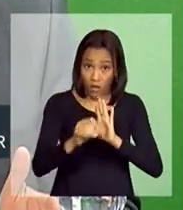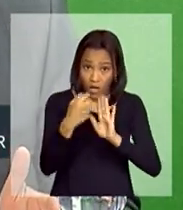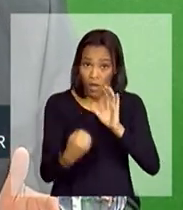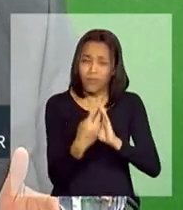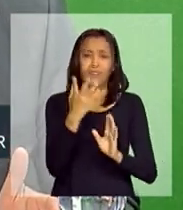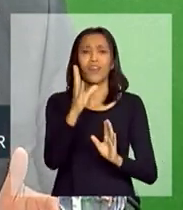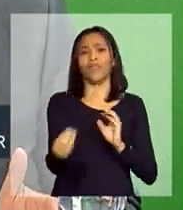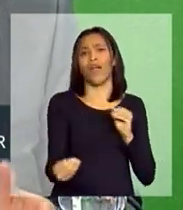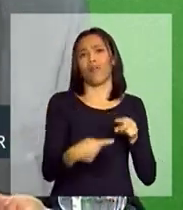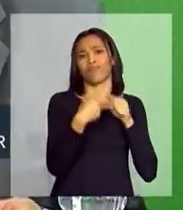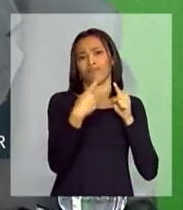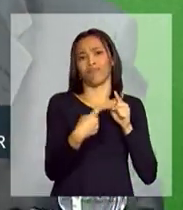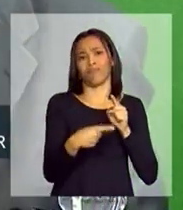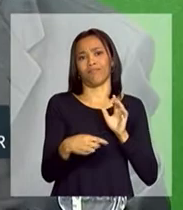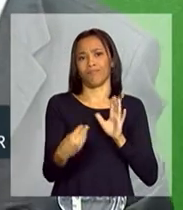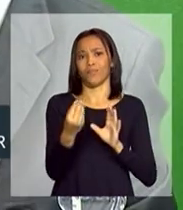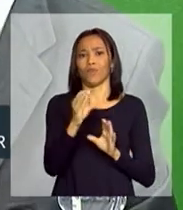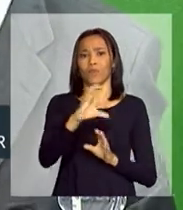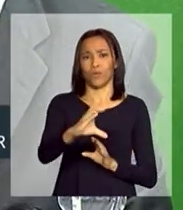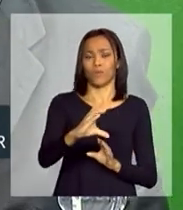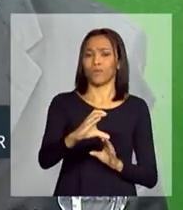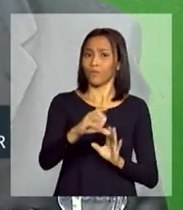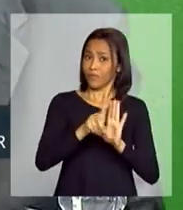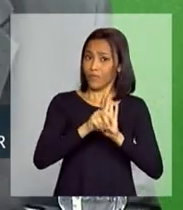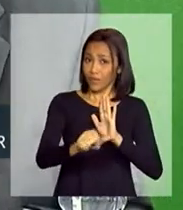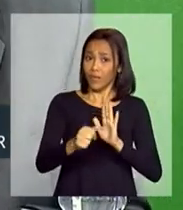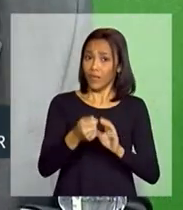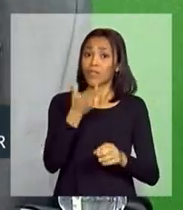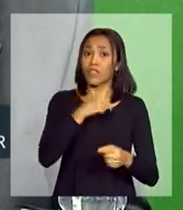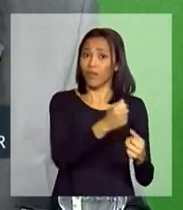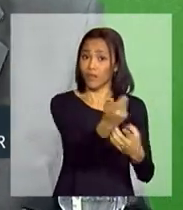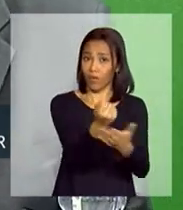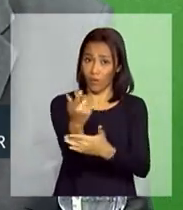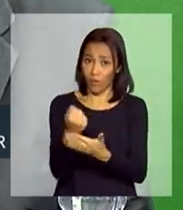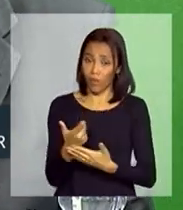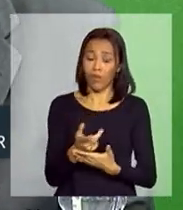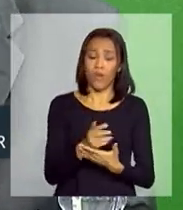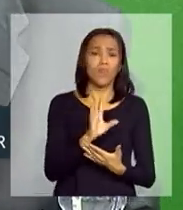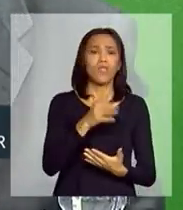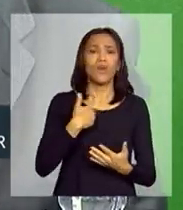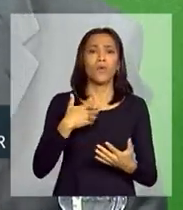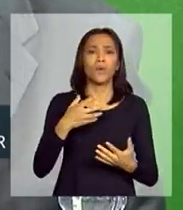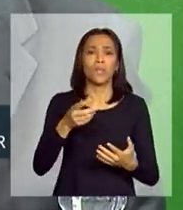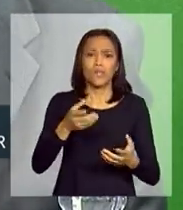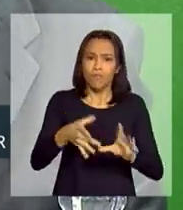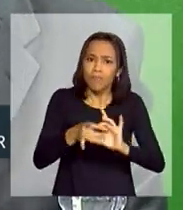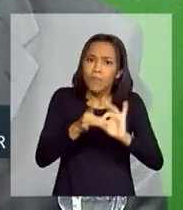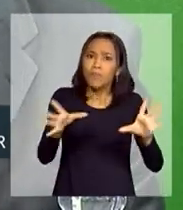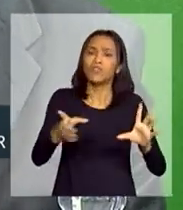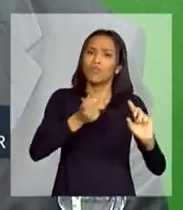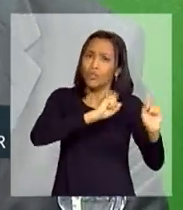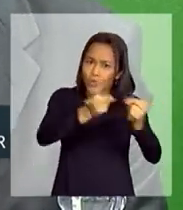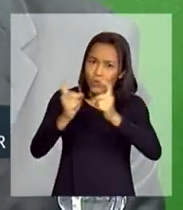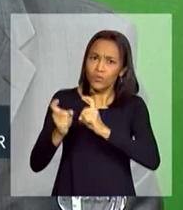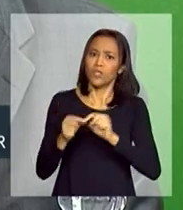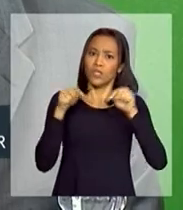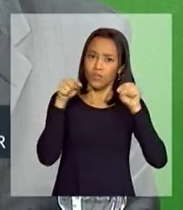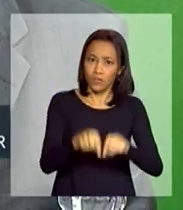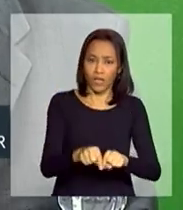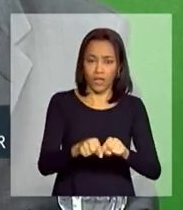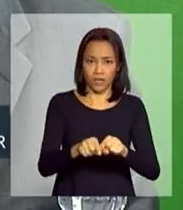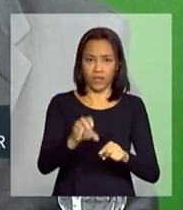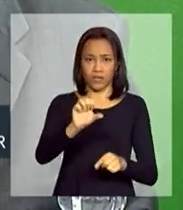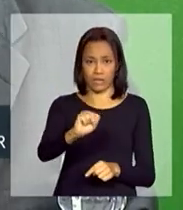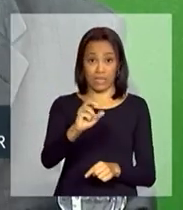Defesa do Consumidor e mais nós não estamos afastando a possibilidade de discutir em breve tempo e sistema sancionatório